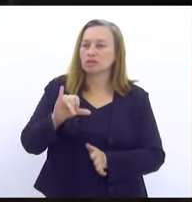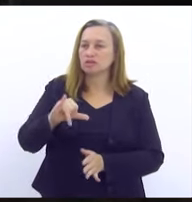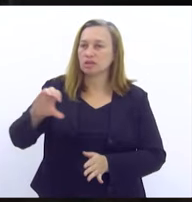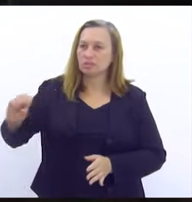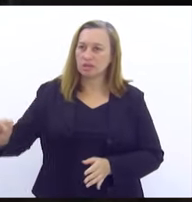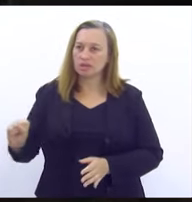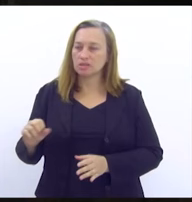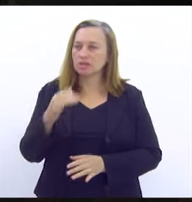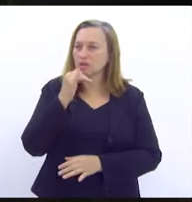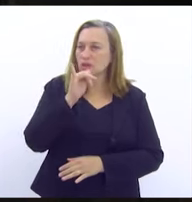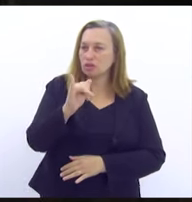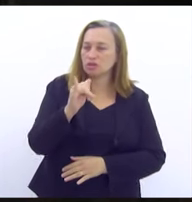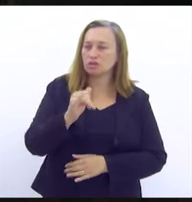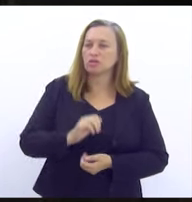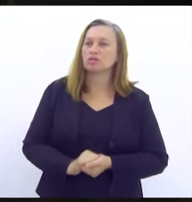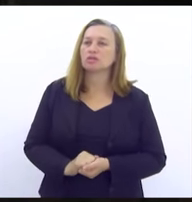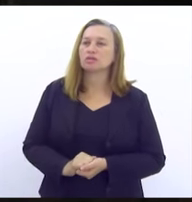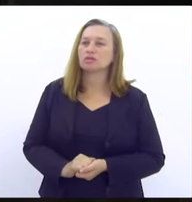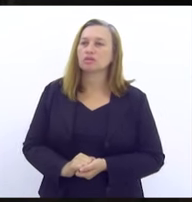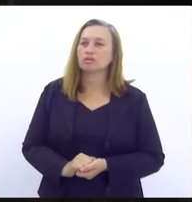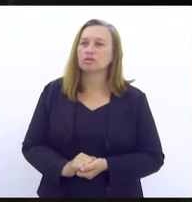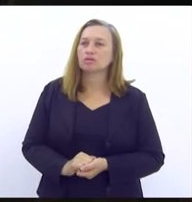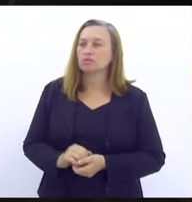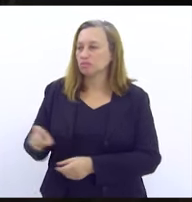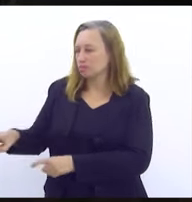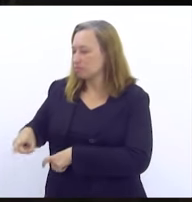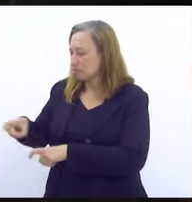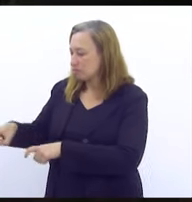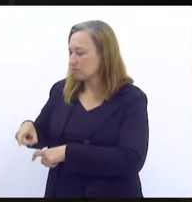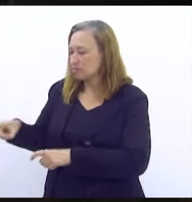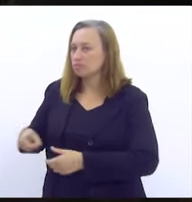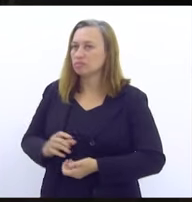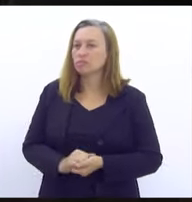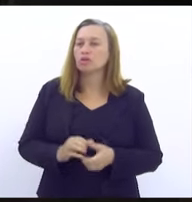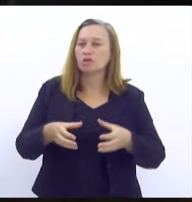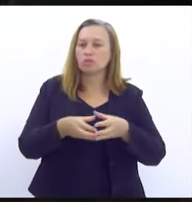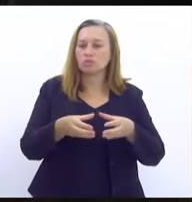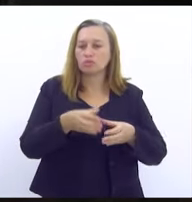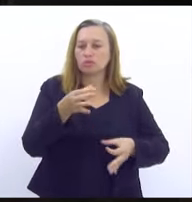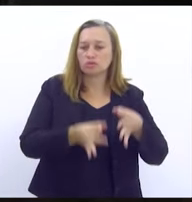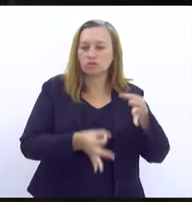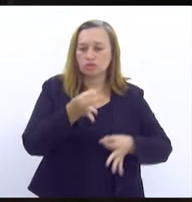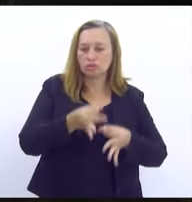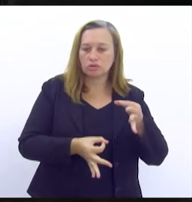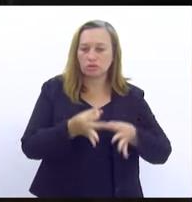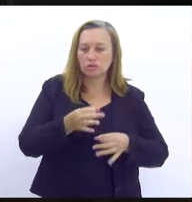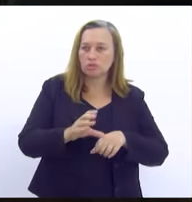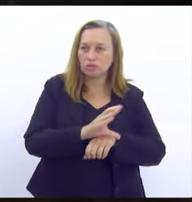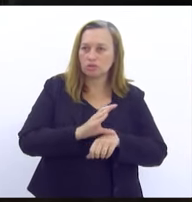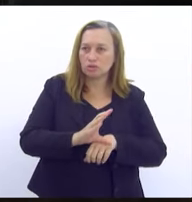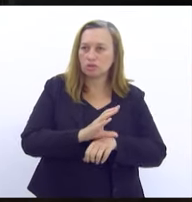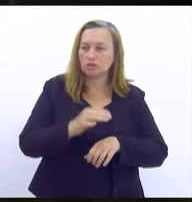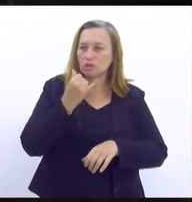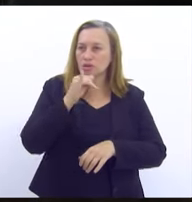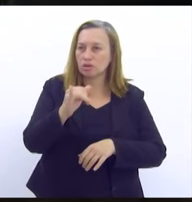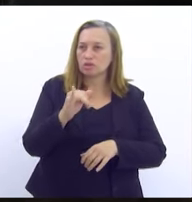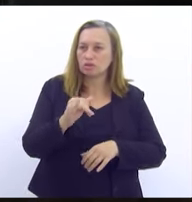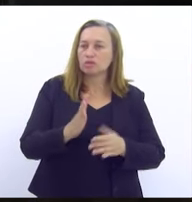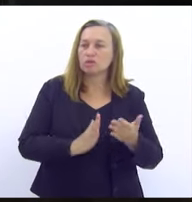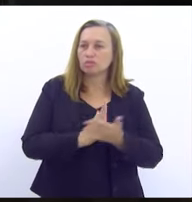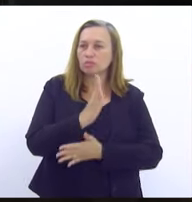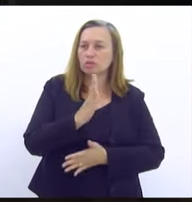a estabelecimentos de produtor rural. Parecer das comissões de Constituição e Justiça para constitucionalidade de energia